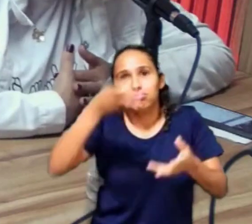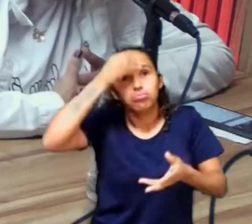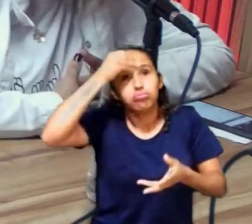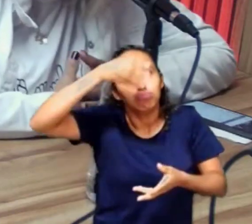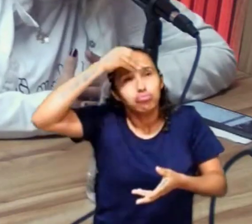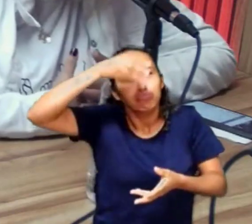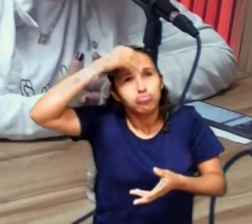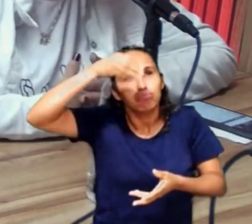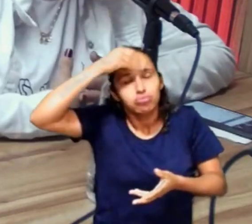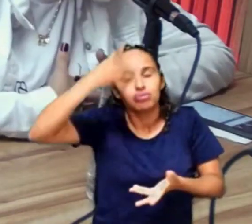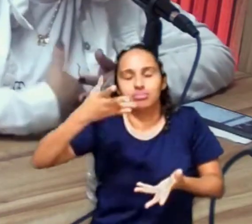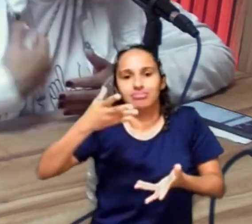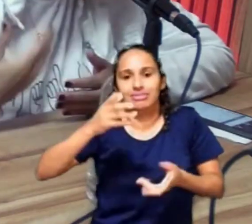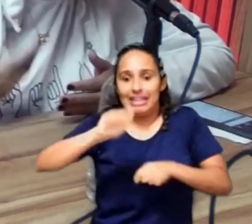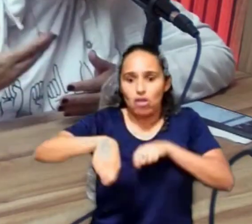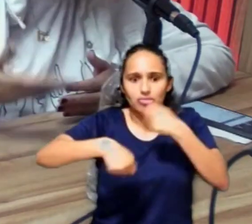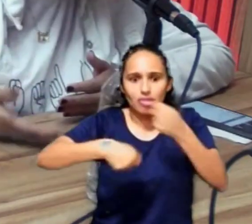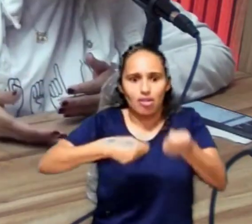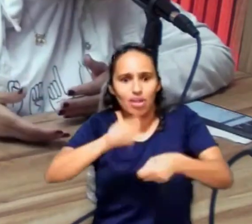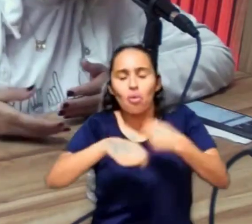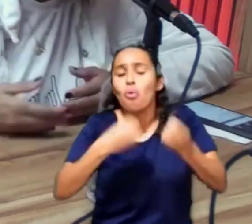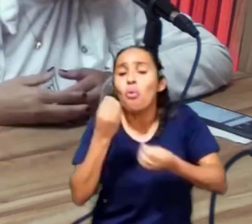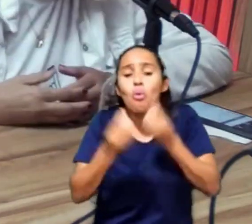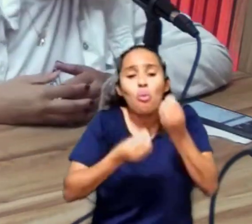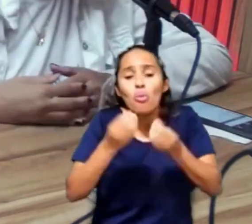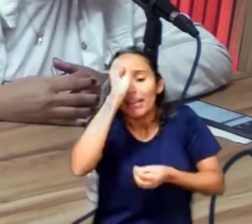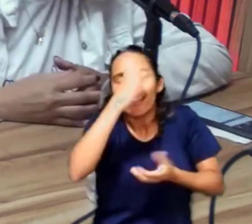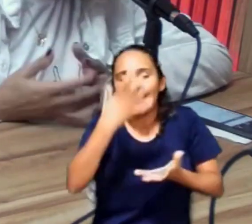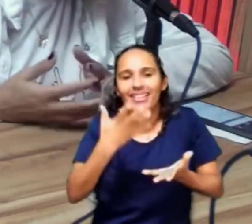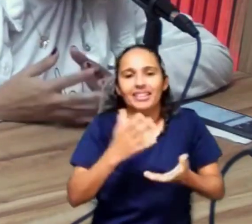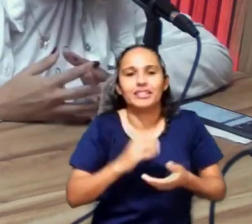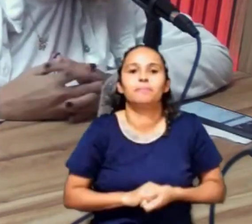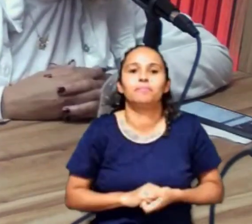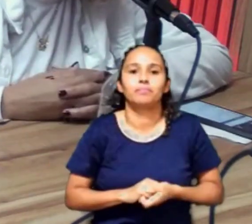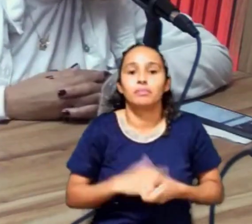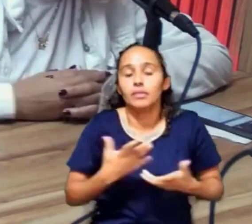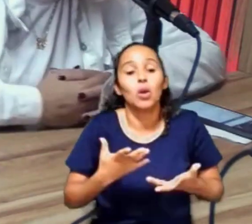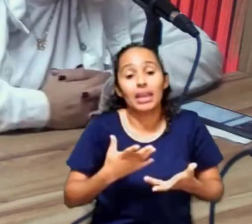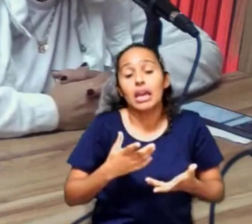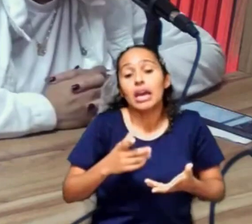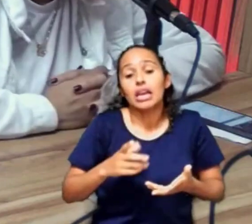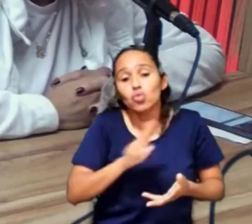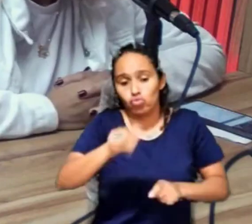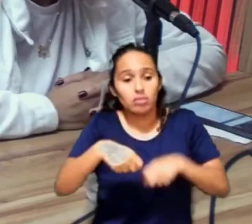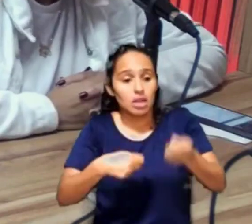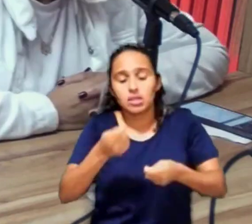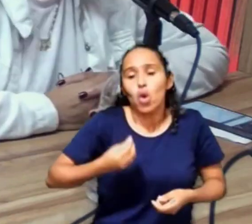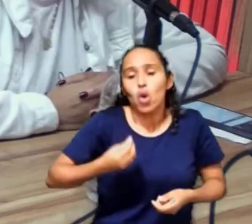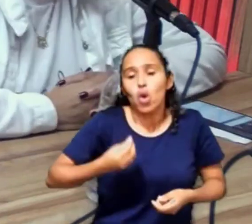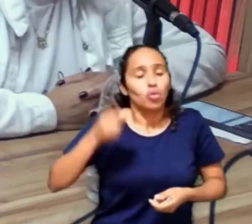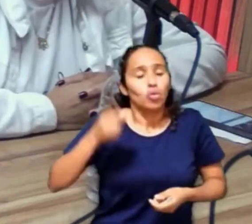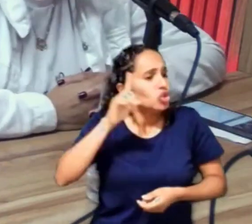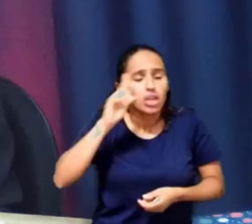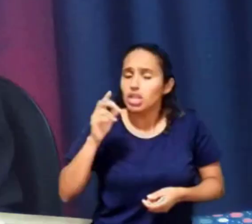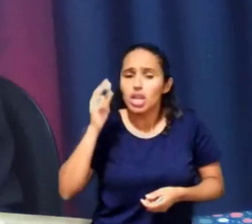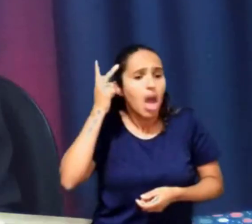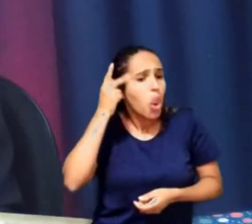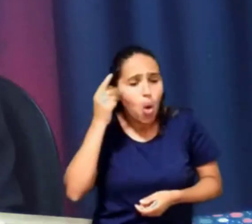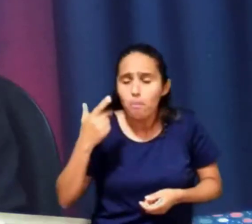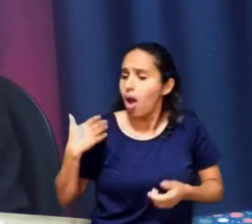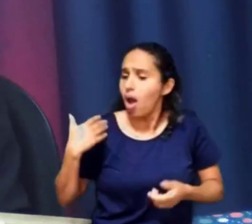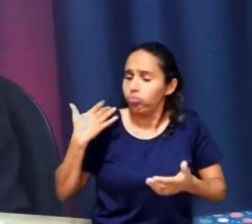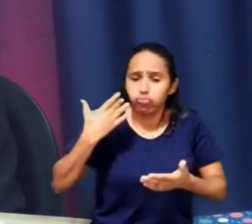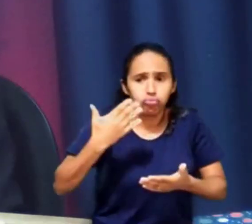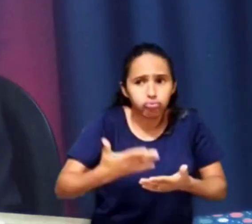focar mais nos sinais que eu utilizo mais. Exatamente, da sua vivência. Da minha vivência, exatamente. E por isso que a gente acabou pensando